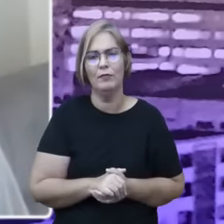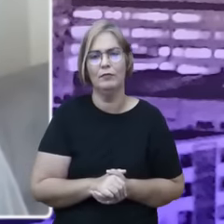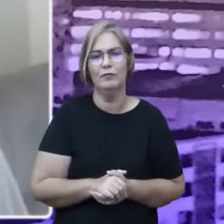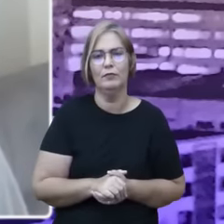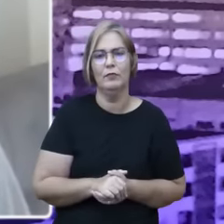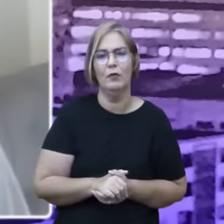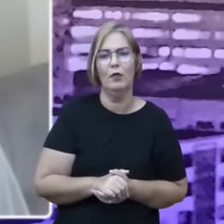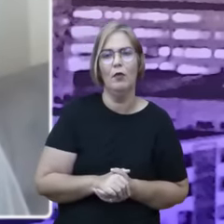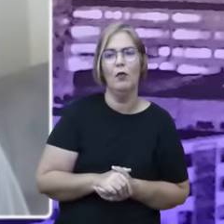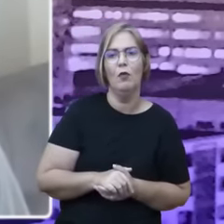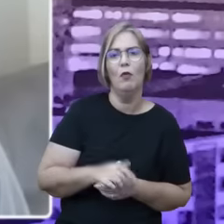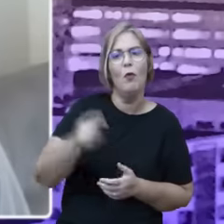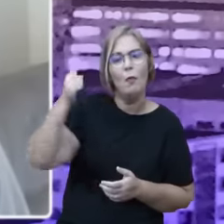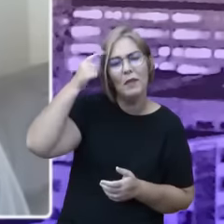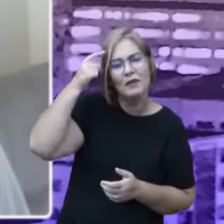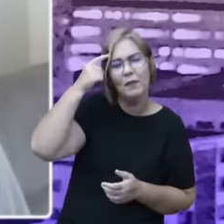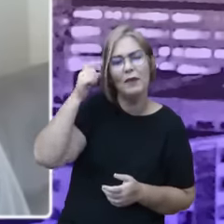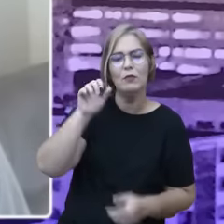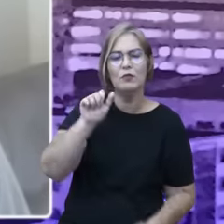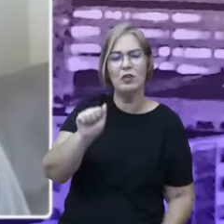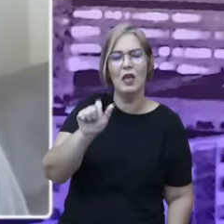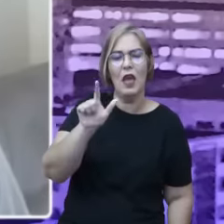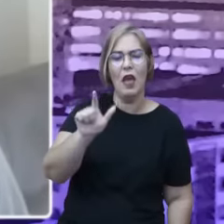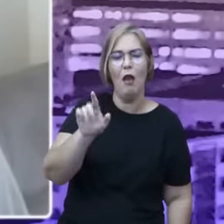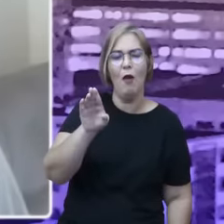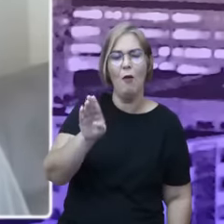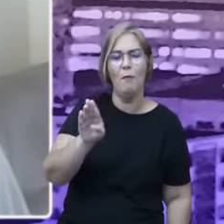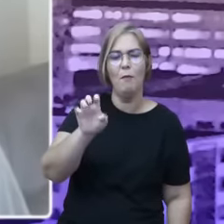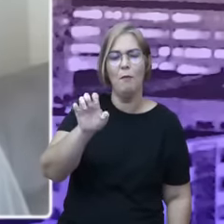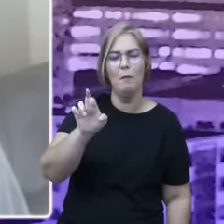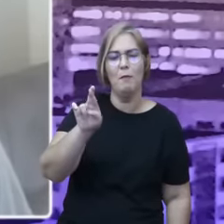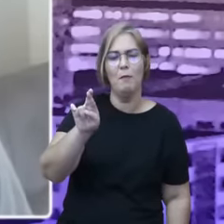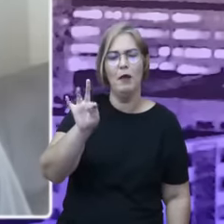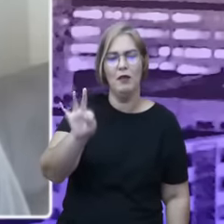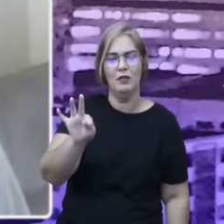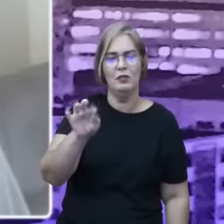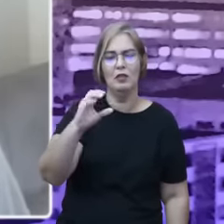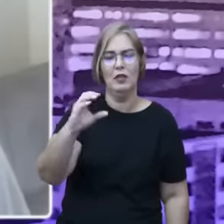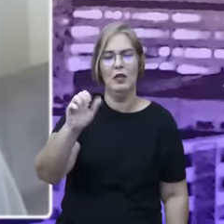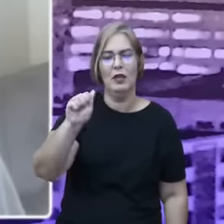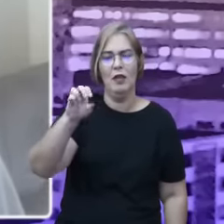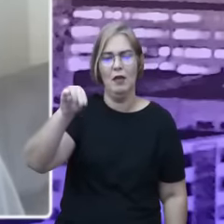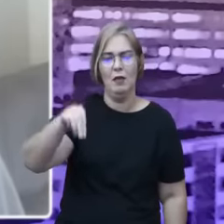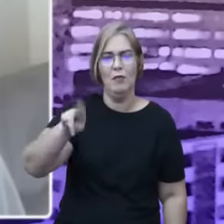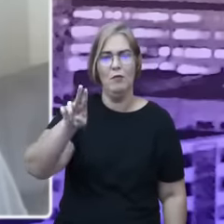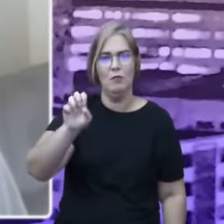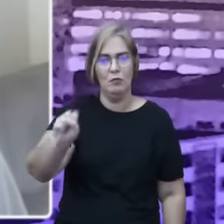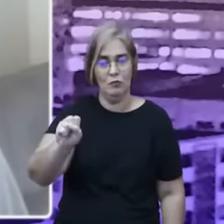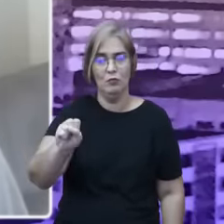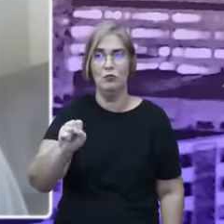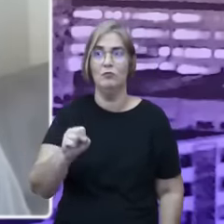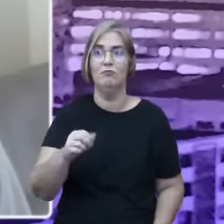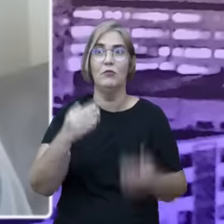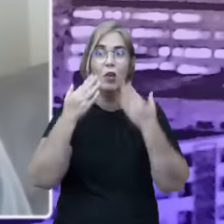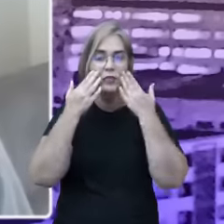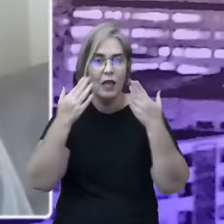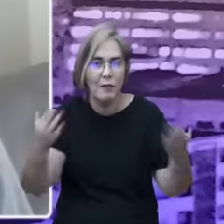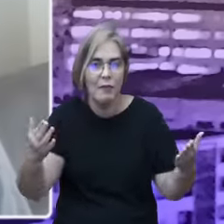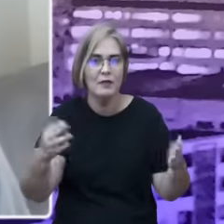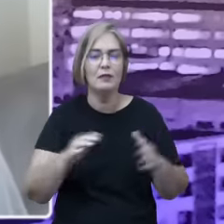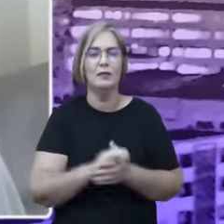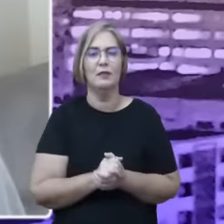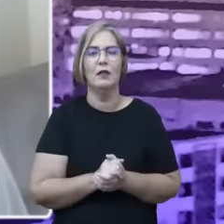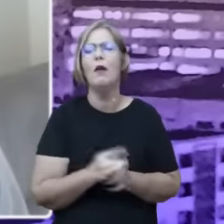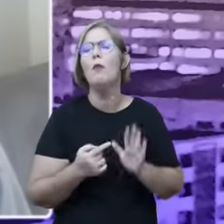Albert Camir nos ajuda, apresentando-se como inestimável companheiro de viagem na